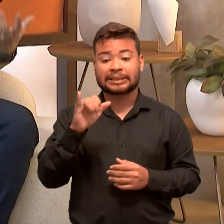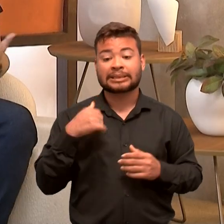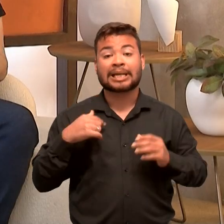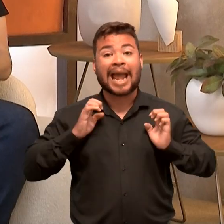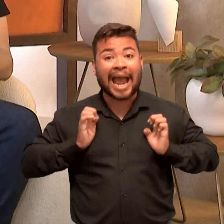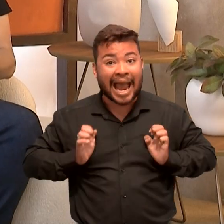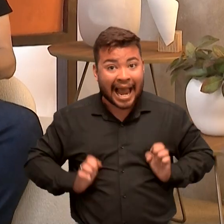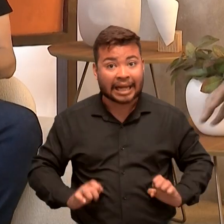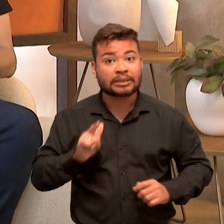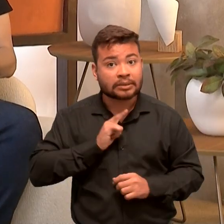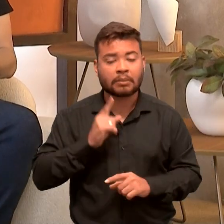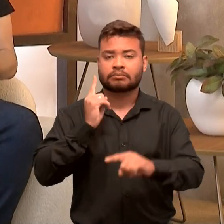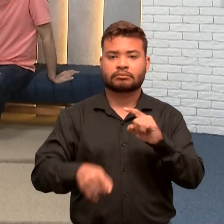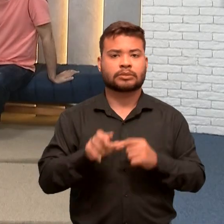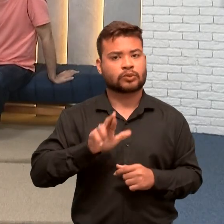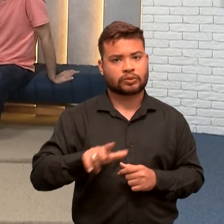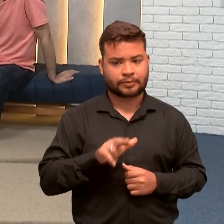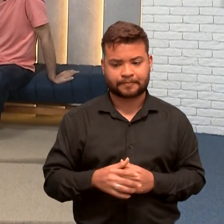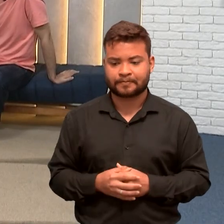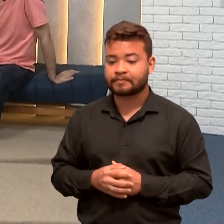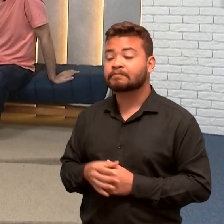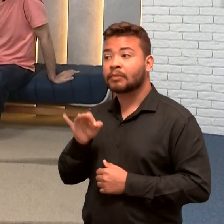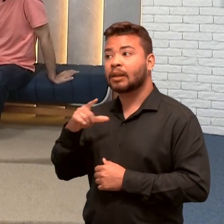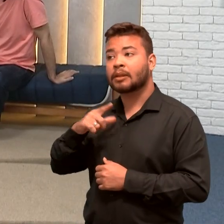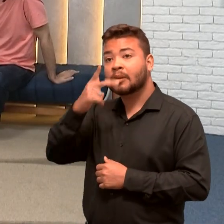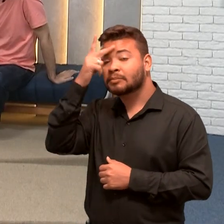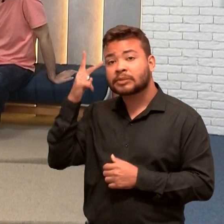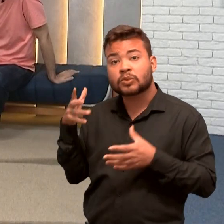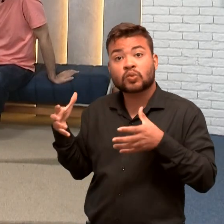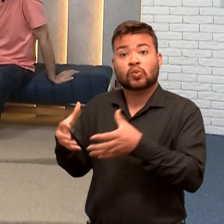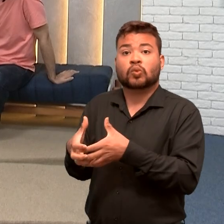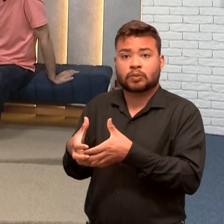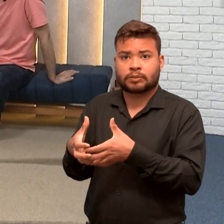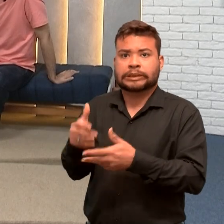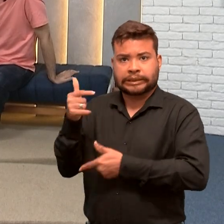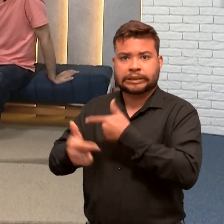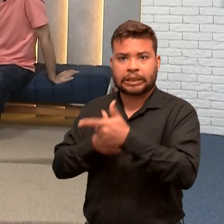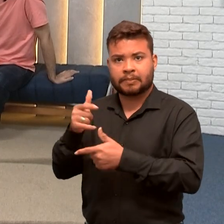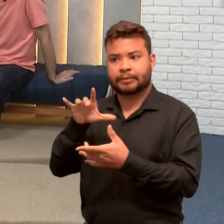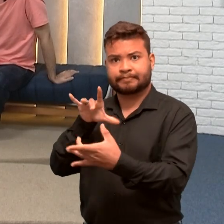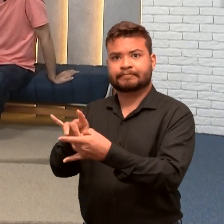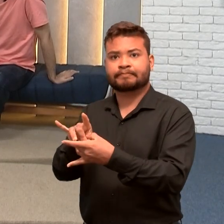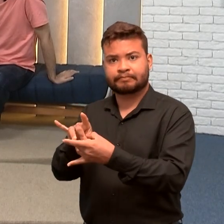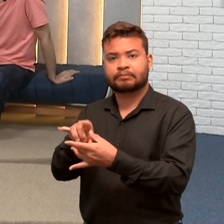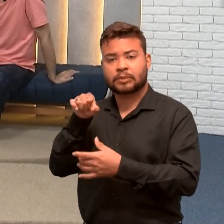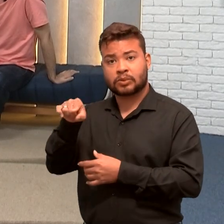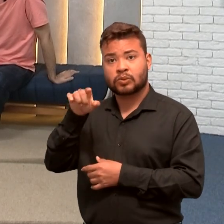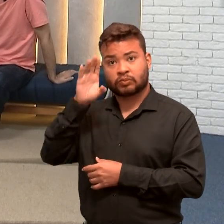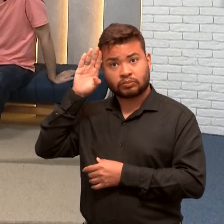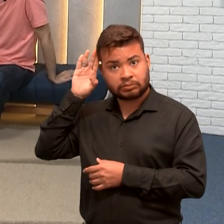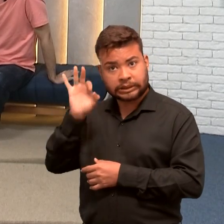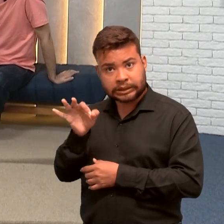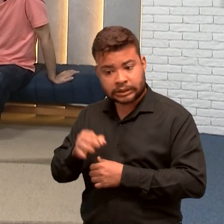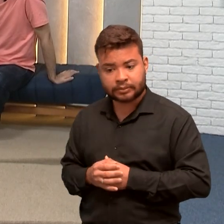é proibida. E ela passa por uma série de pessoas que estão ali envolvidas dentro do comitê. Isso. Todo mundo. Nós somos